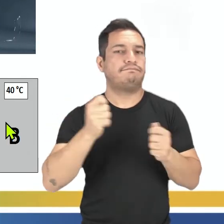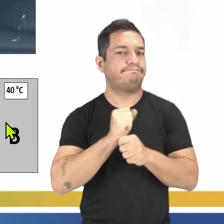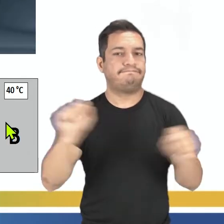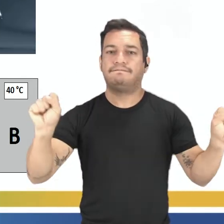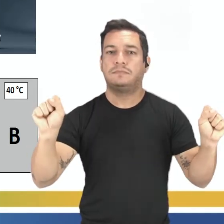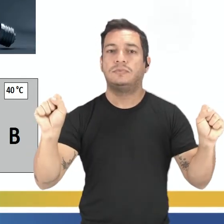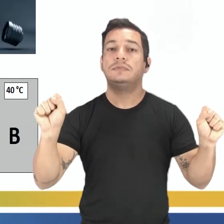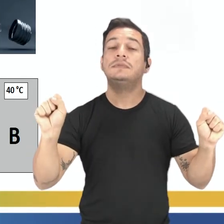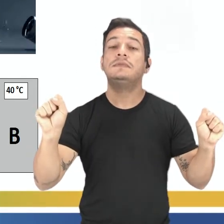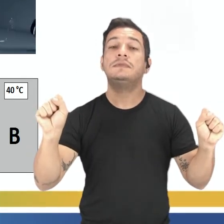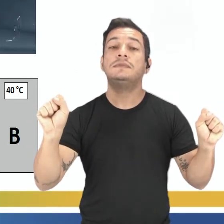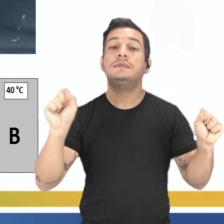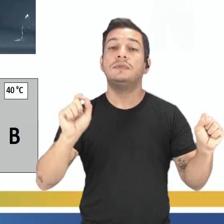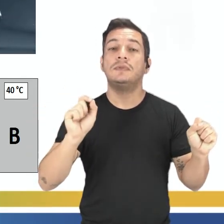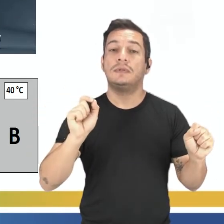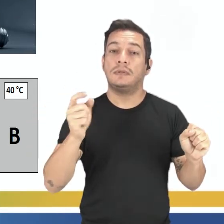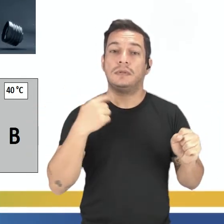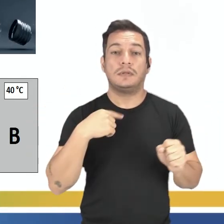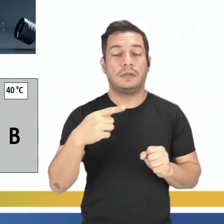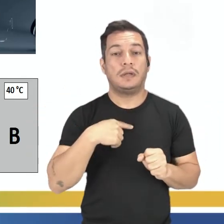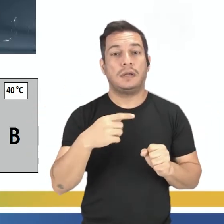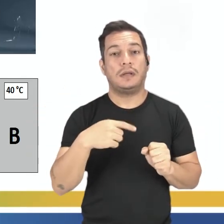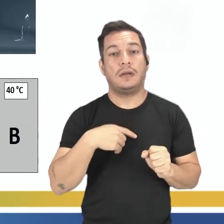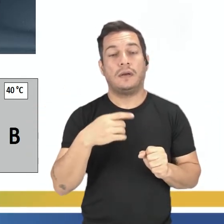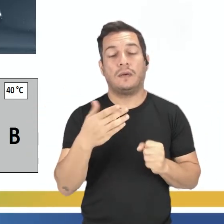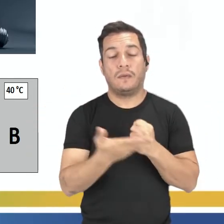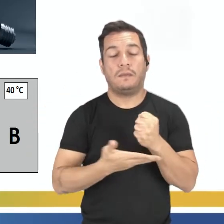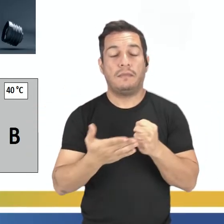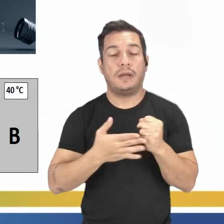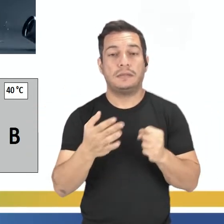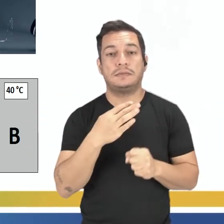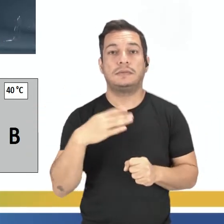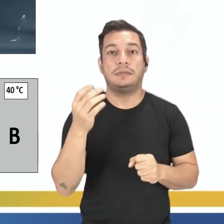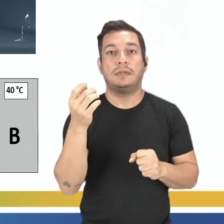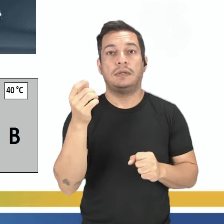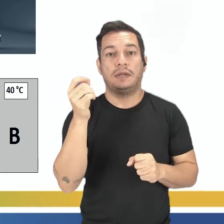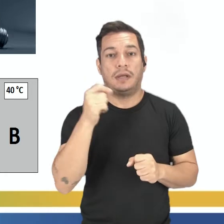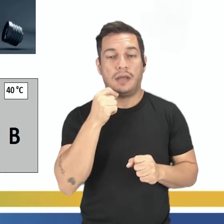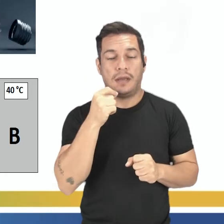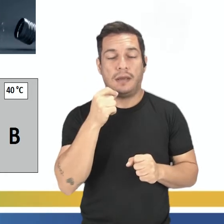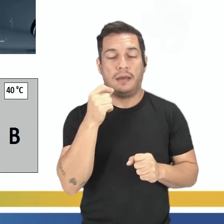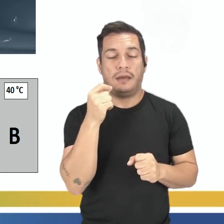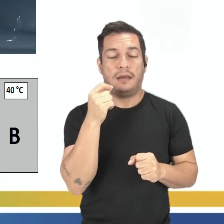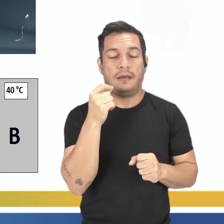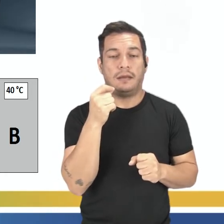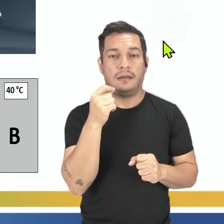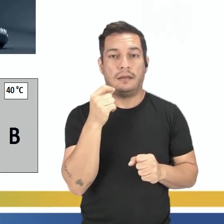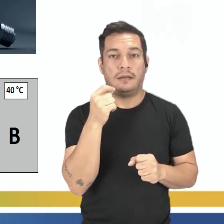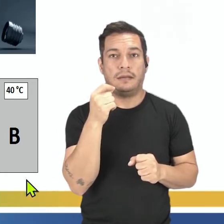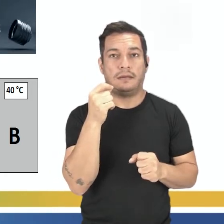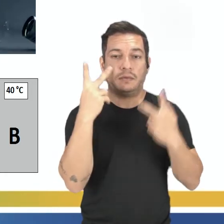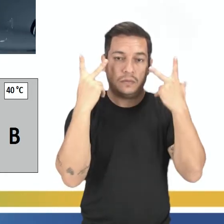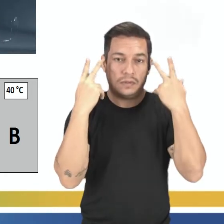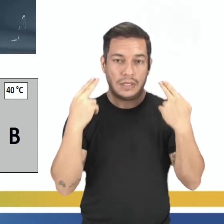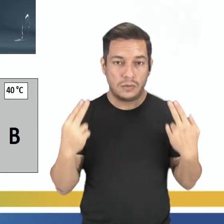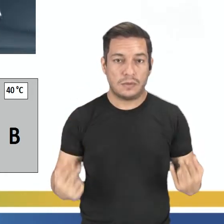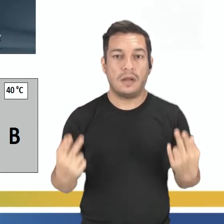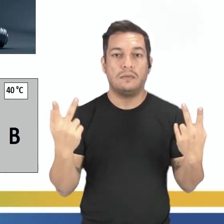impossível, do ponto de vista da natureza, é impossível que, de alguma